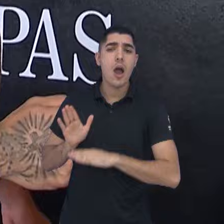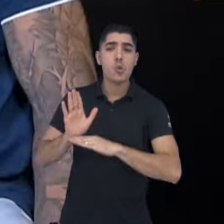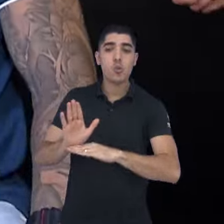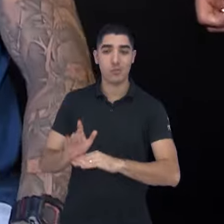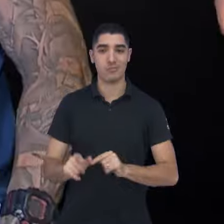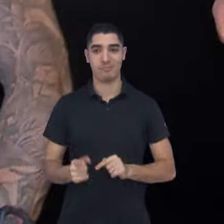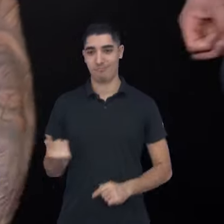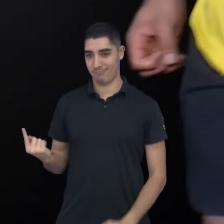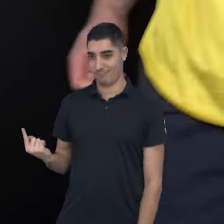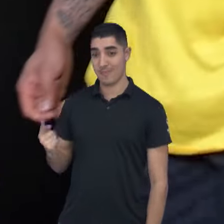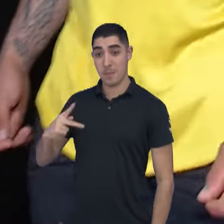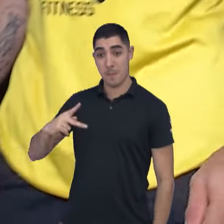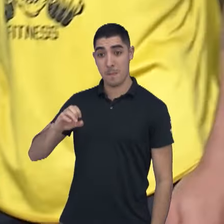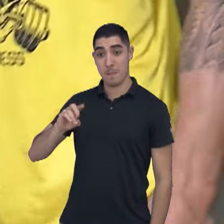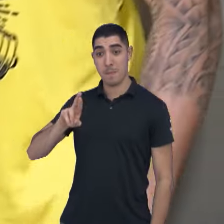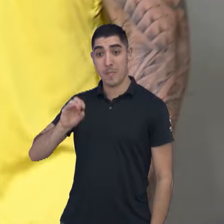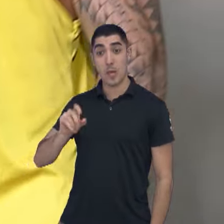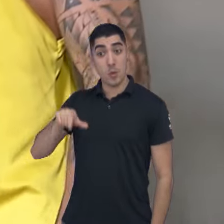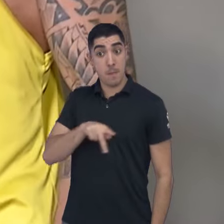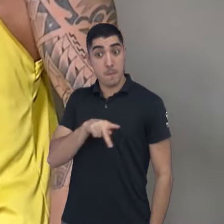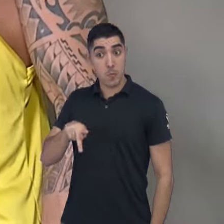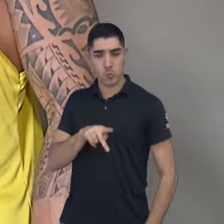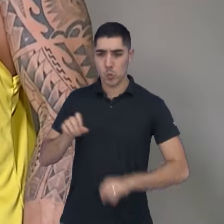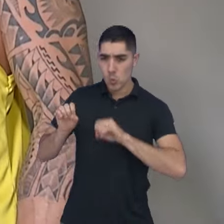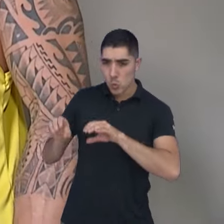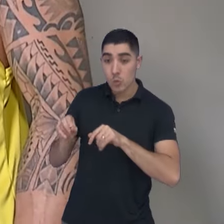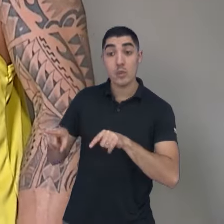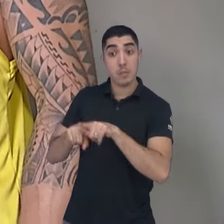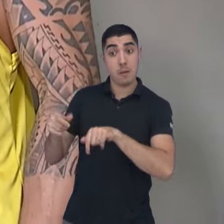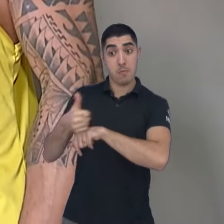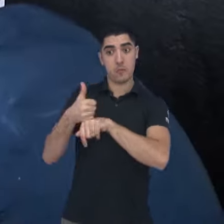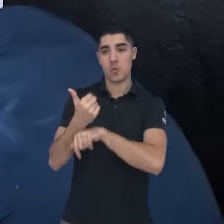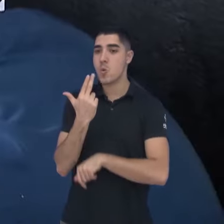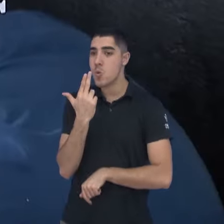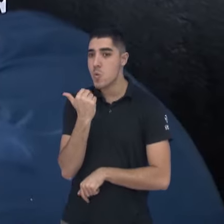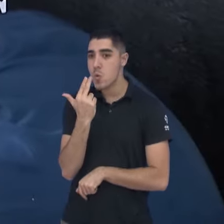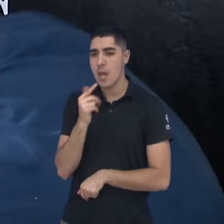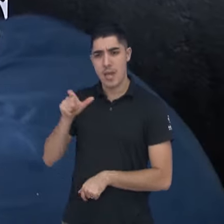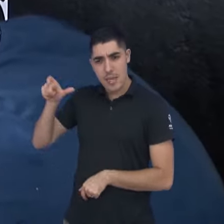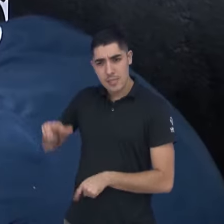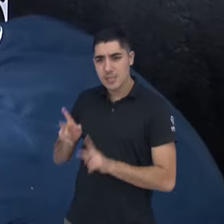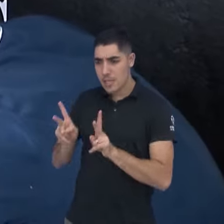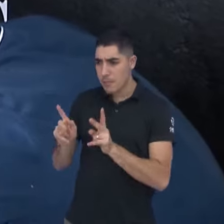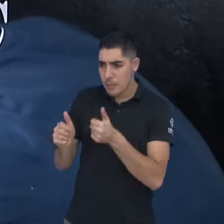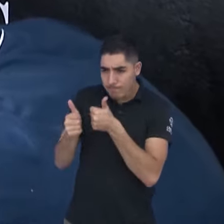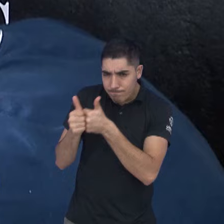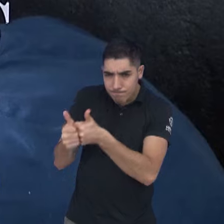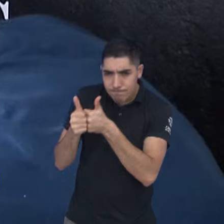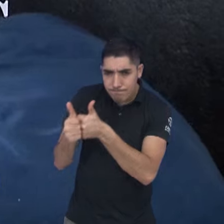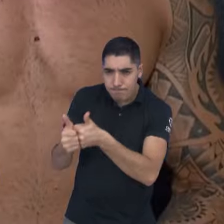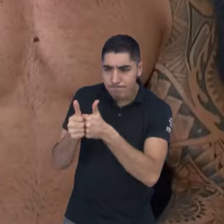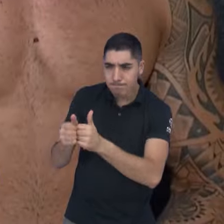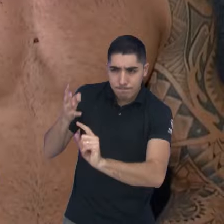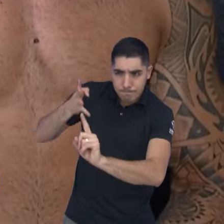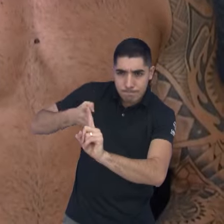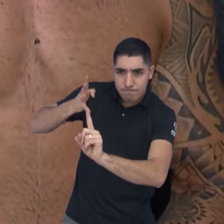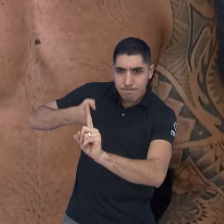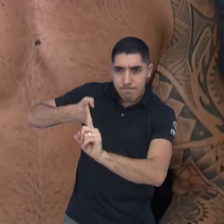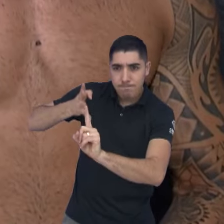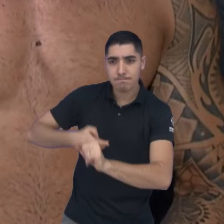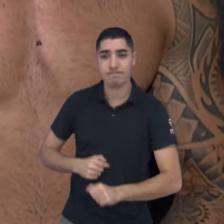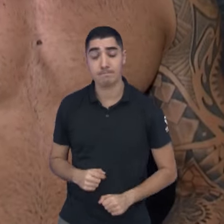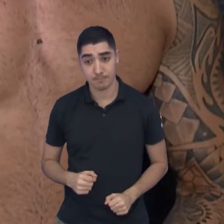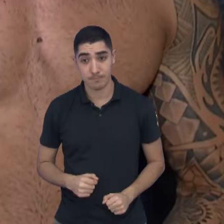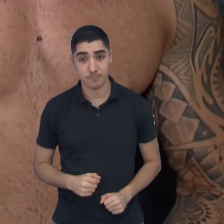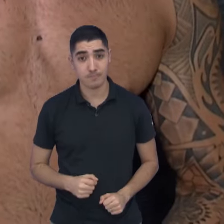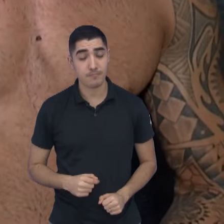Pedro, coach e nutricionista. Tudo é planejado e monitorado de perto por ele. A gente precisa garantir